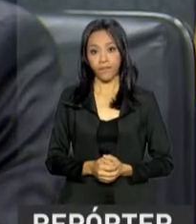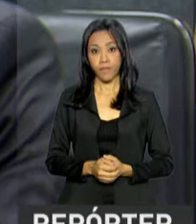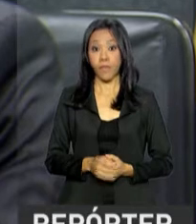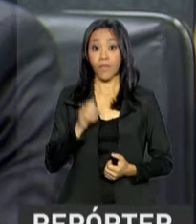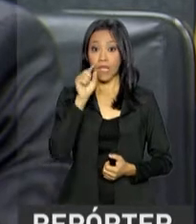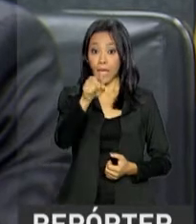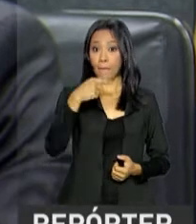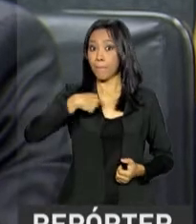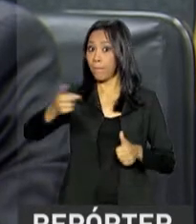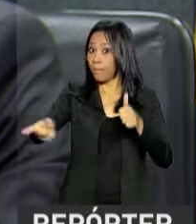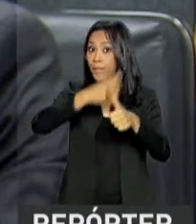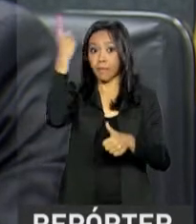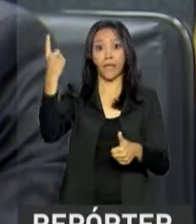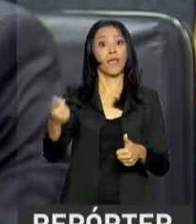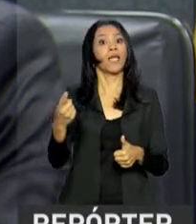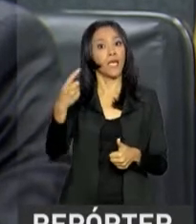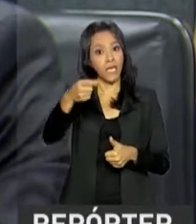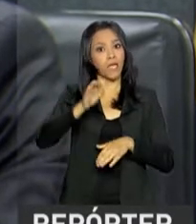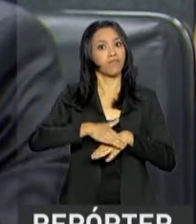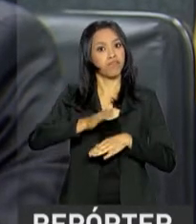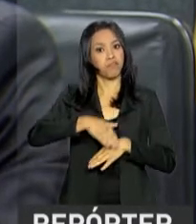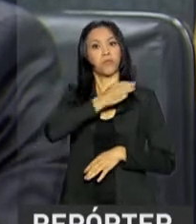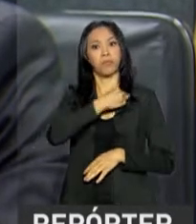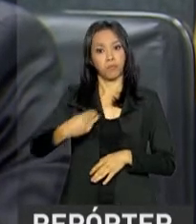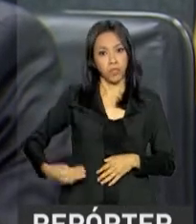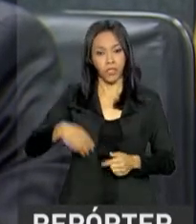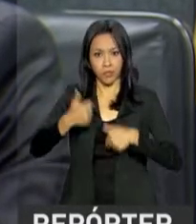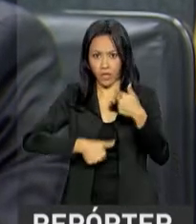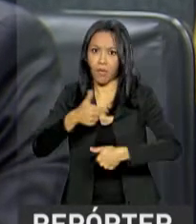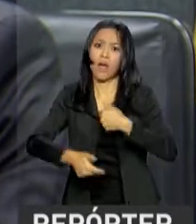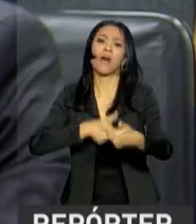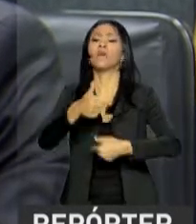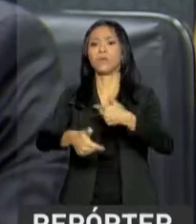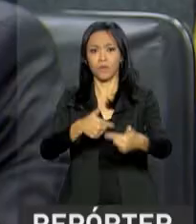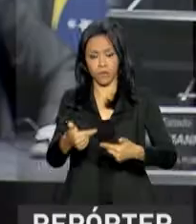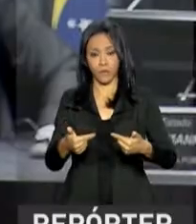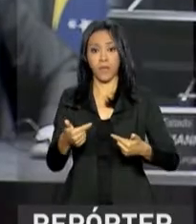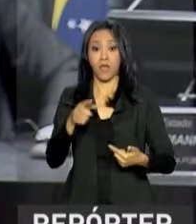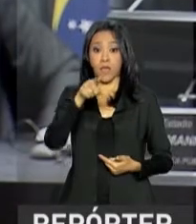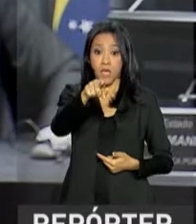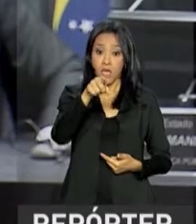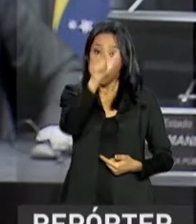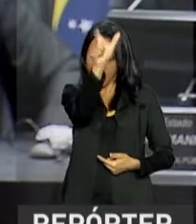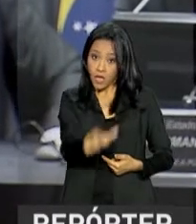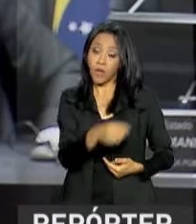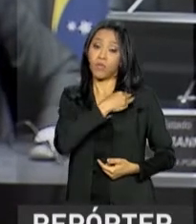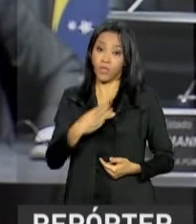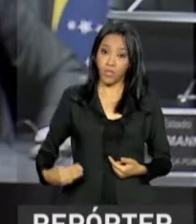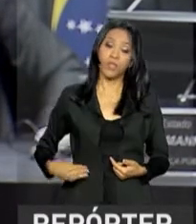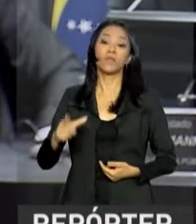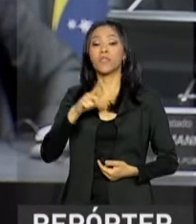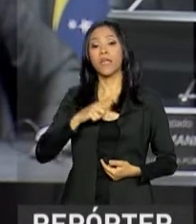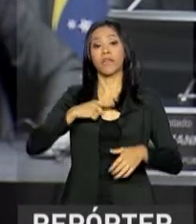uma das primeiras atividades do ministro extraordinário da segurança pública à frente do cargo a raul jungmann acompanhou a